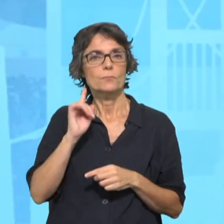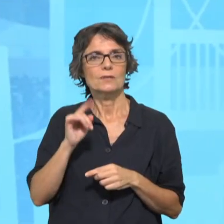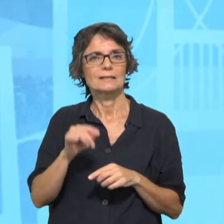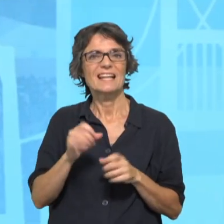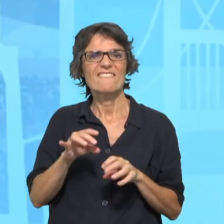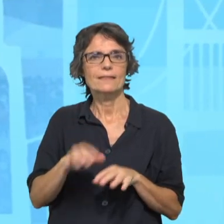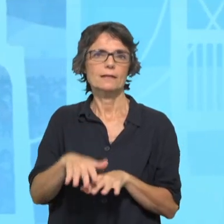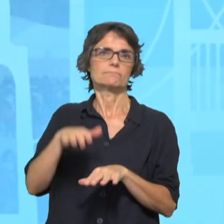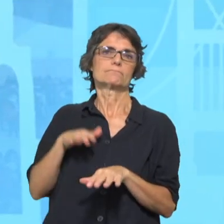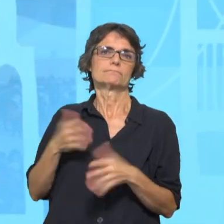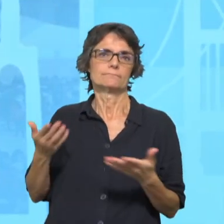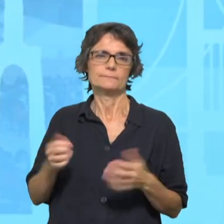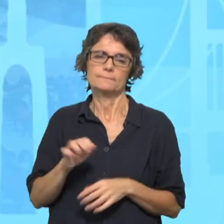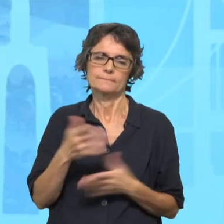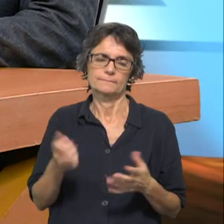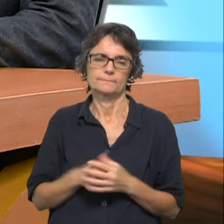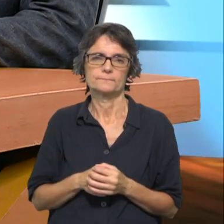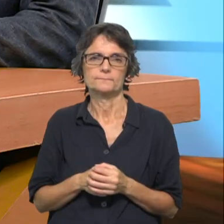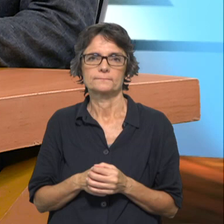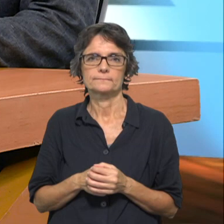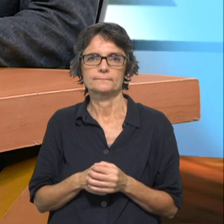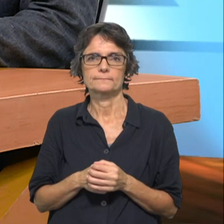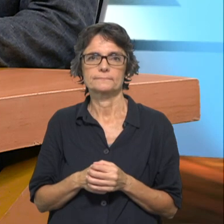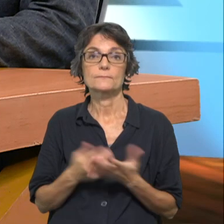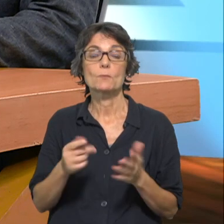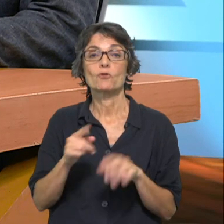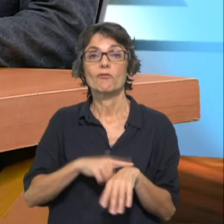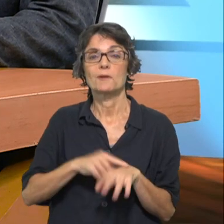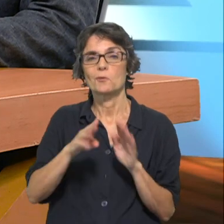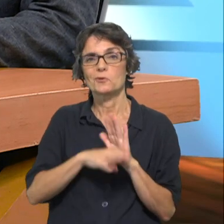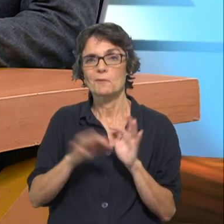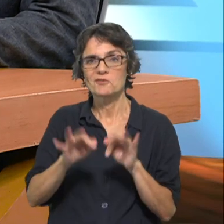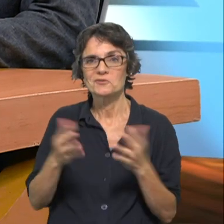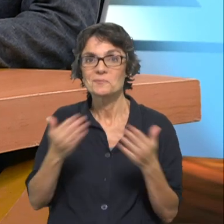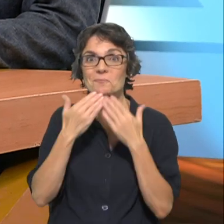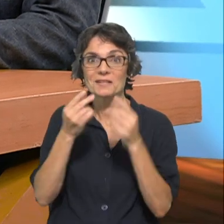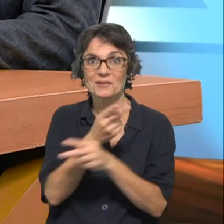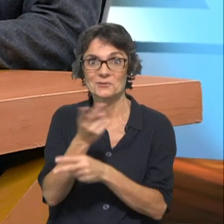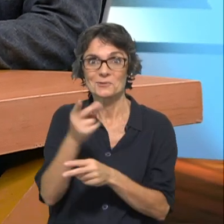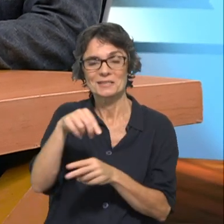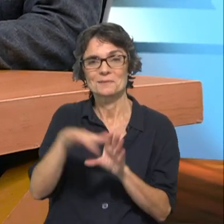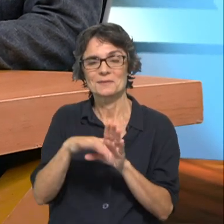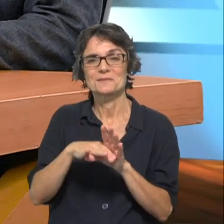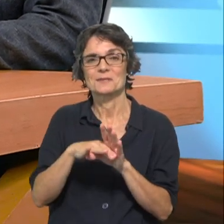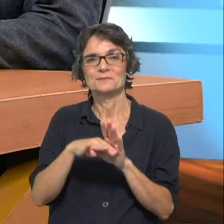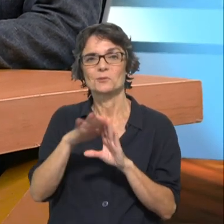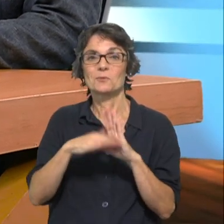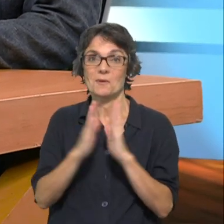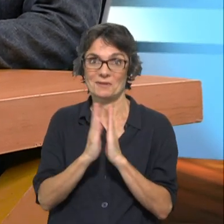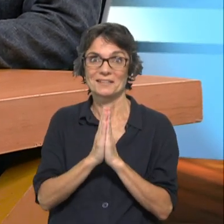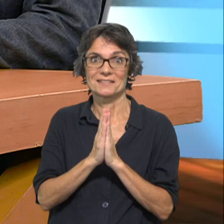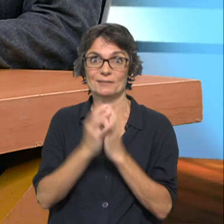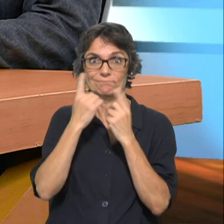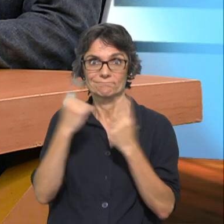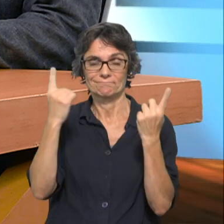podem acontecer também em todo este processo. O nosso tempo, infelizmente, chegou ao fim. Agradeço-vos terem estado aqui no programa Eclésia neste lançamento